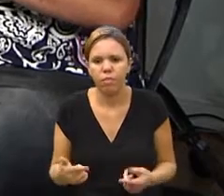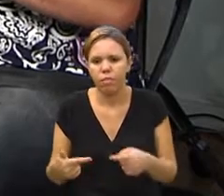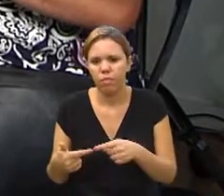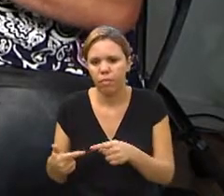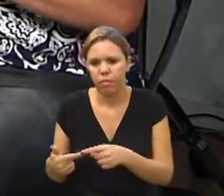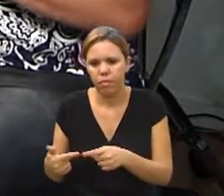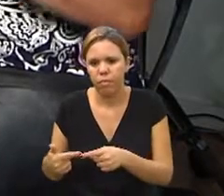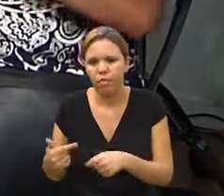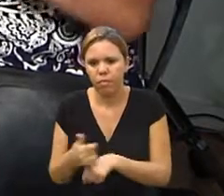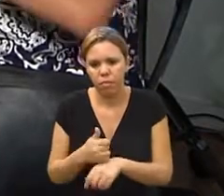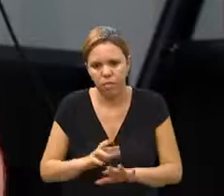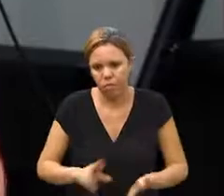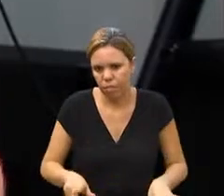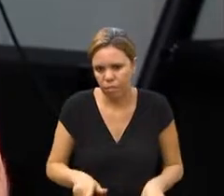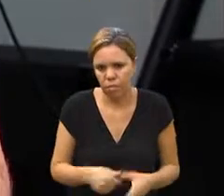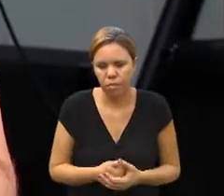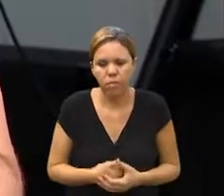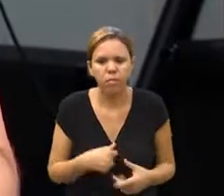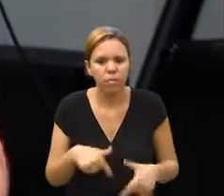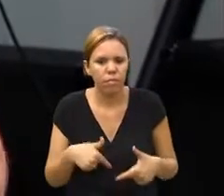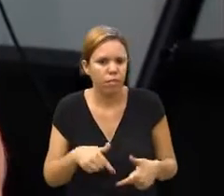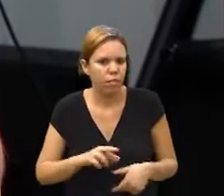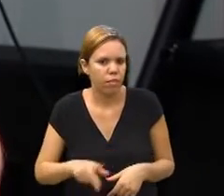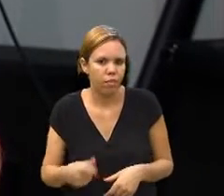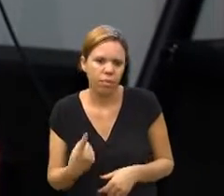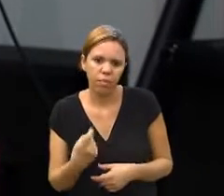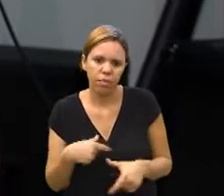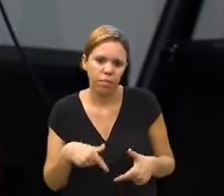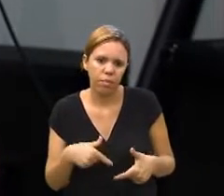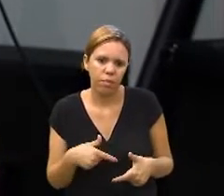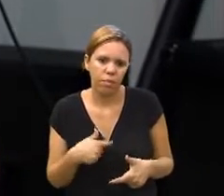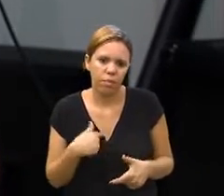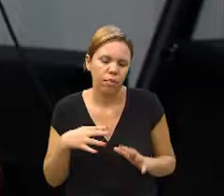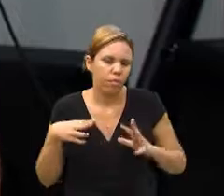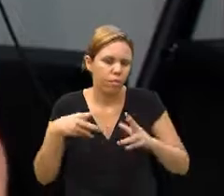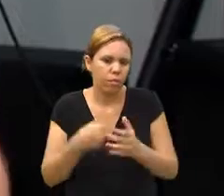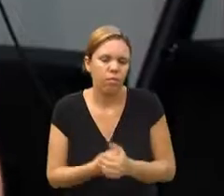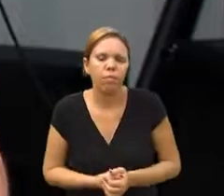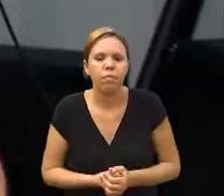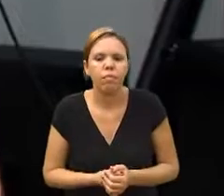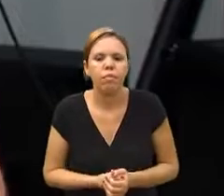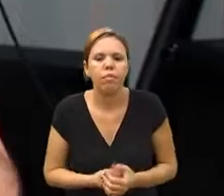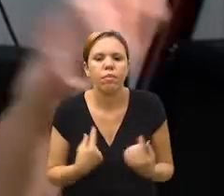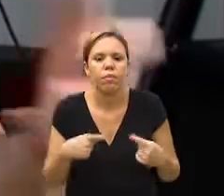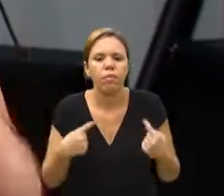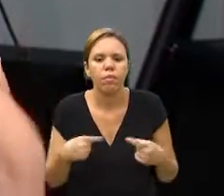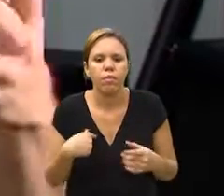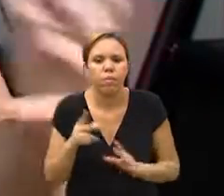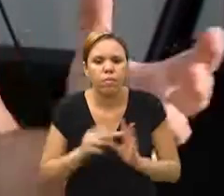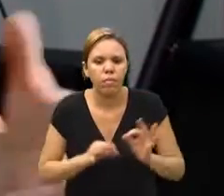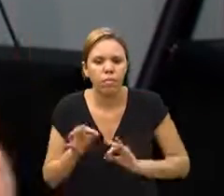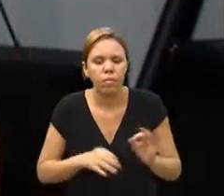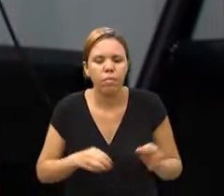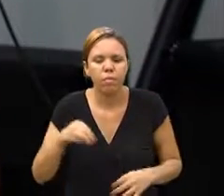segunda... Sim, mas esse trabalho não é o único trabalho de todos, né? Esse trabalho musical, que é o projeto o MZ Trio,